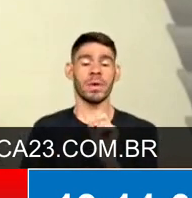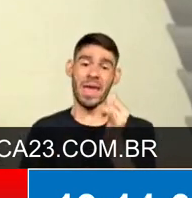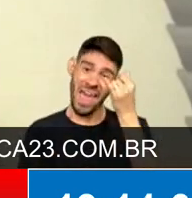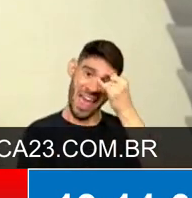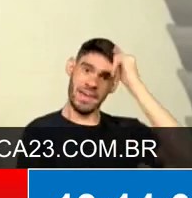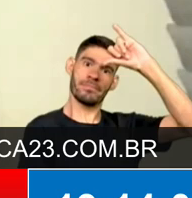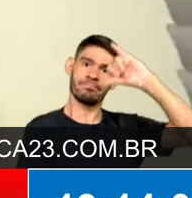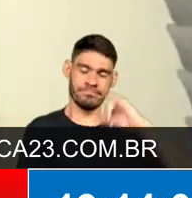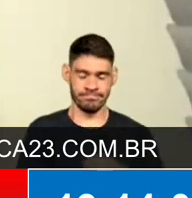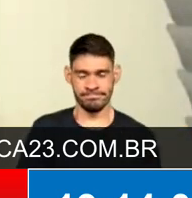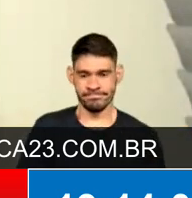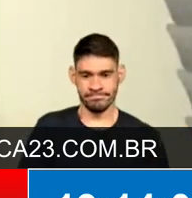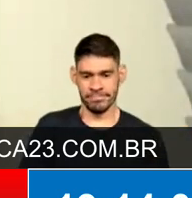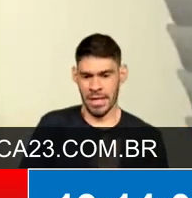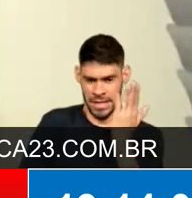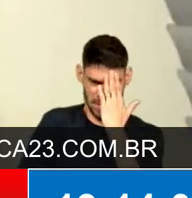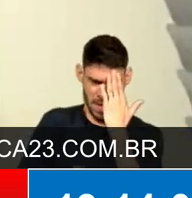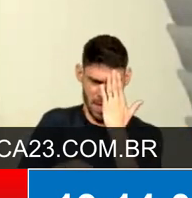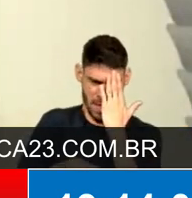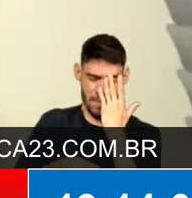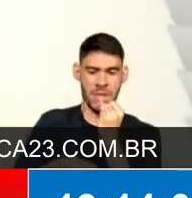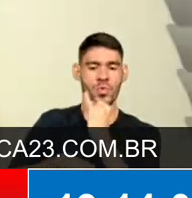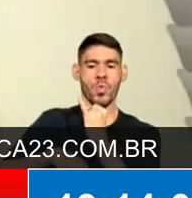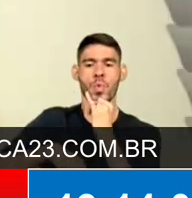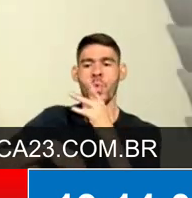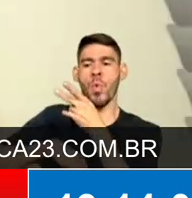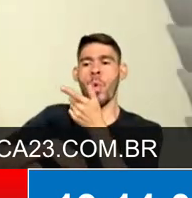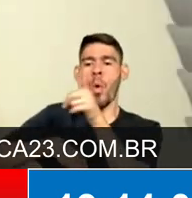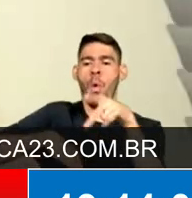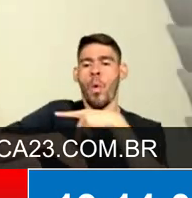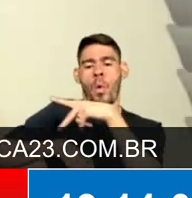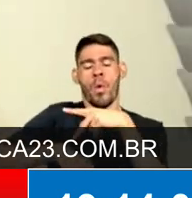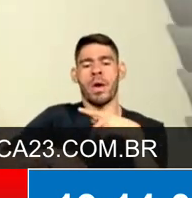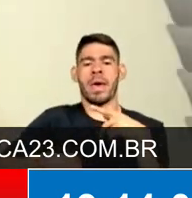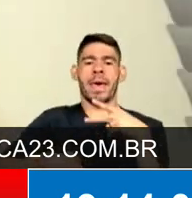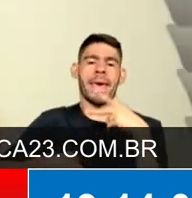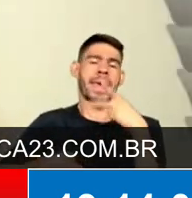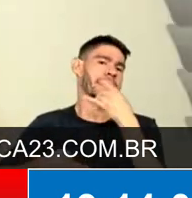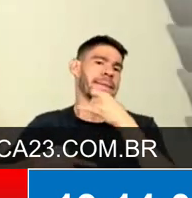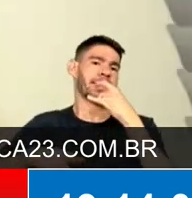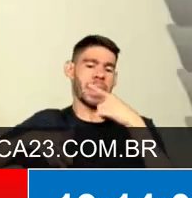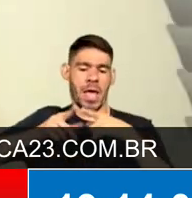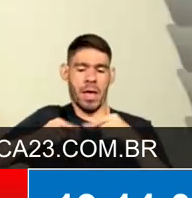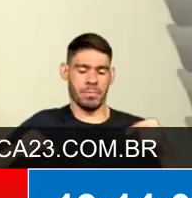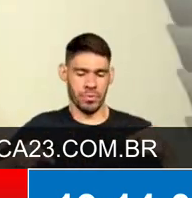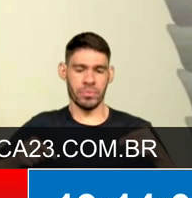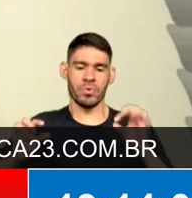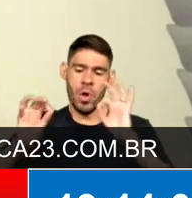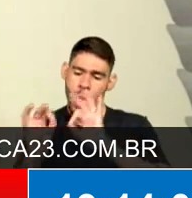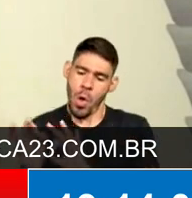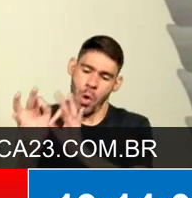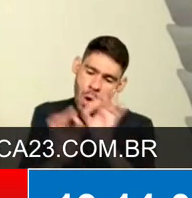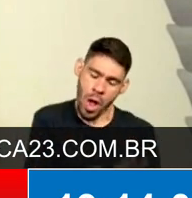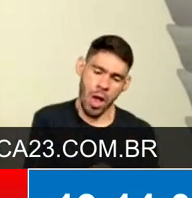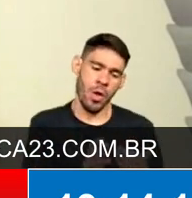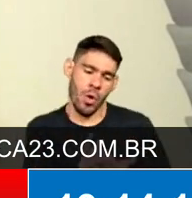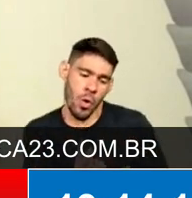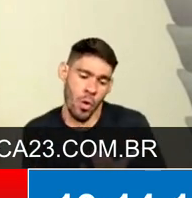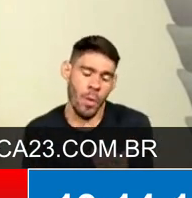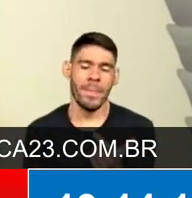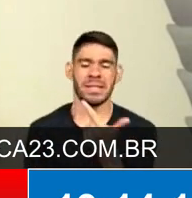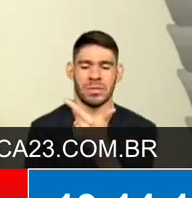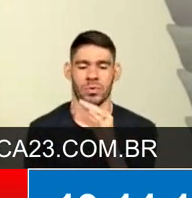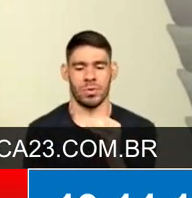prevenção. Tomando como exemplo outros países, o Japão acompanha esse cenário do desperdício de alimentos desde